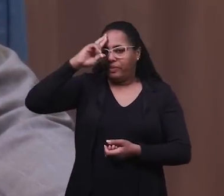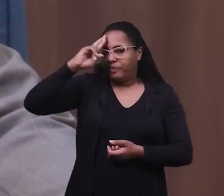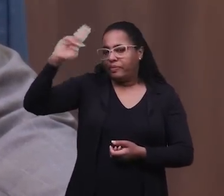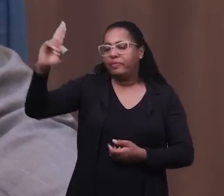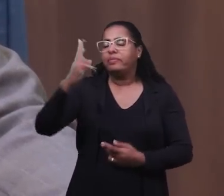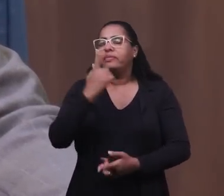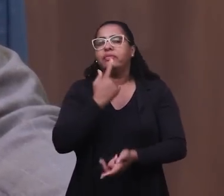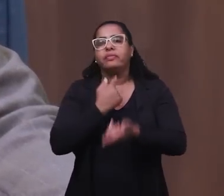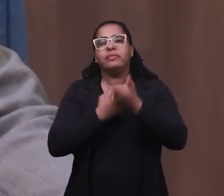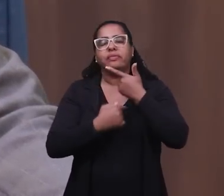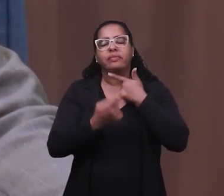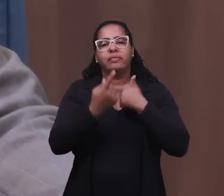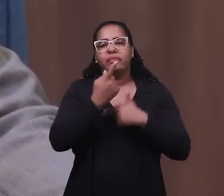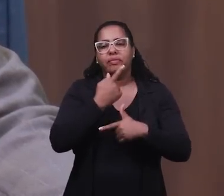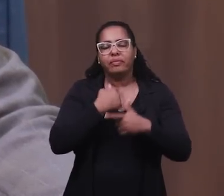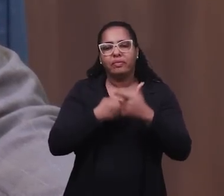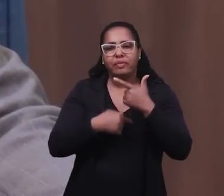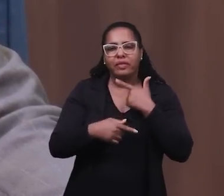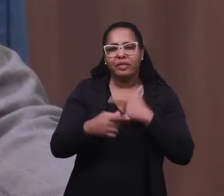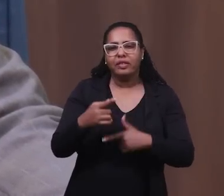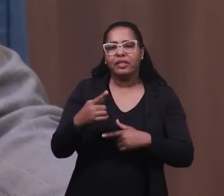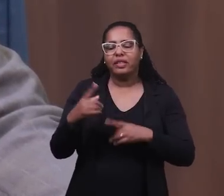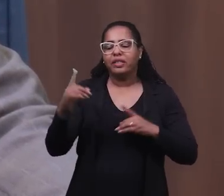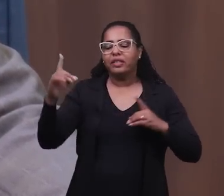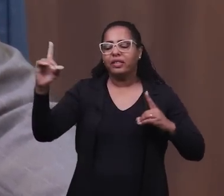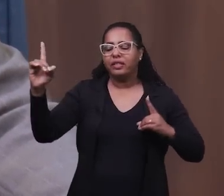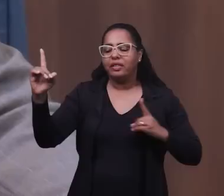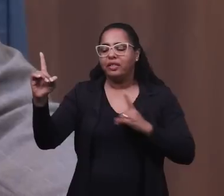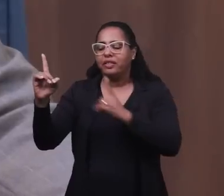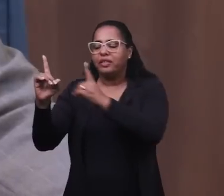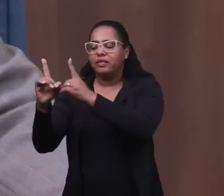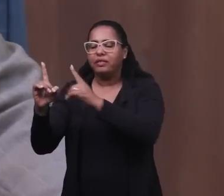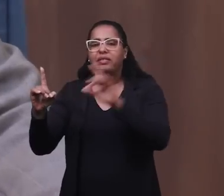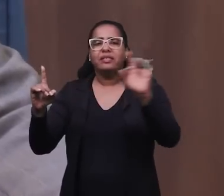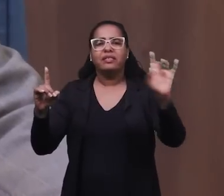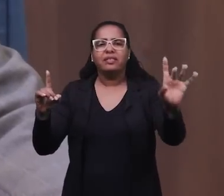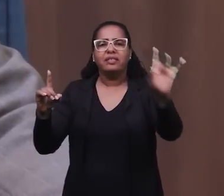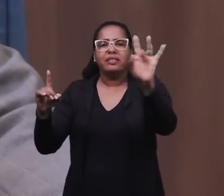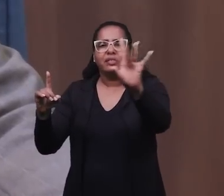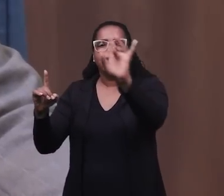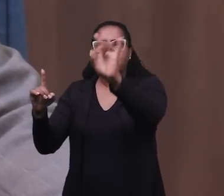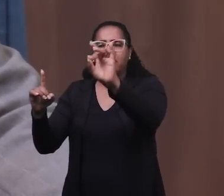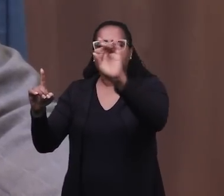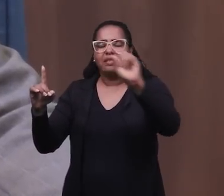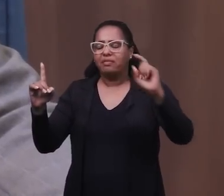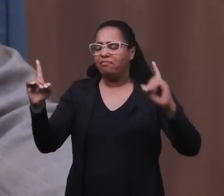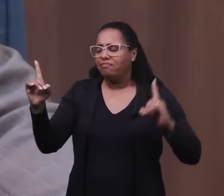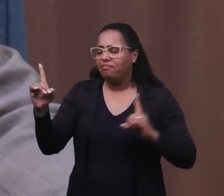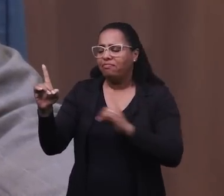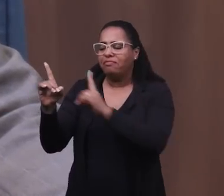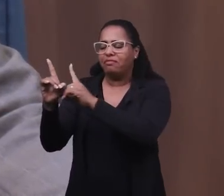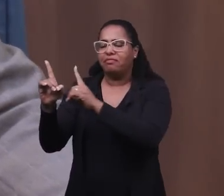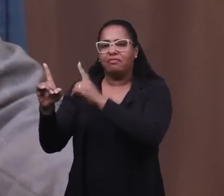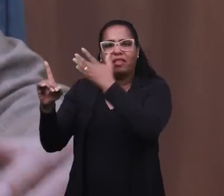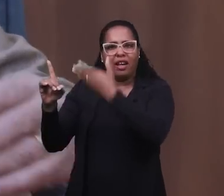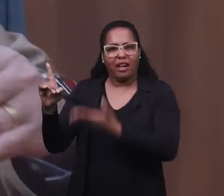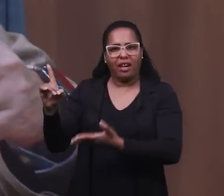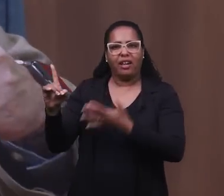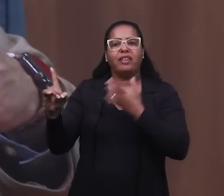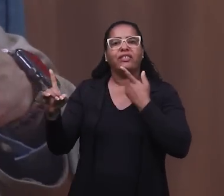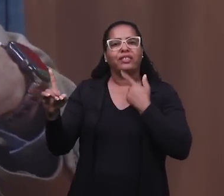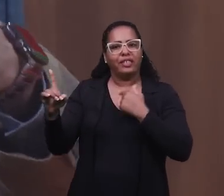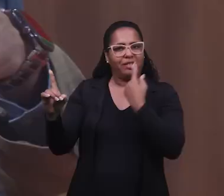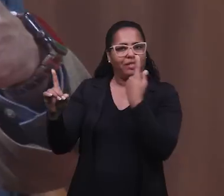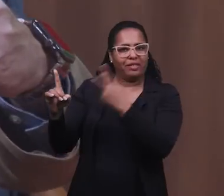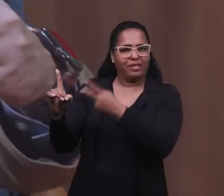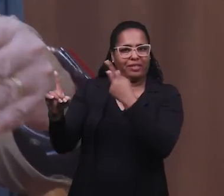Senhor deseja ser encontrado por cada um de nós. Ele